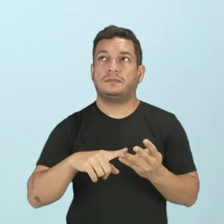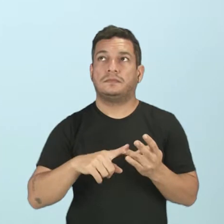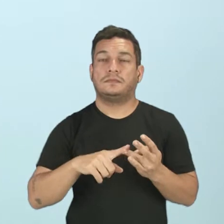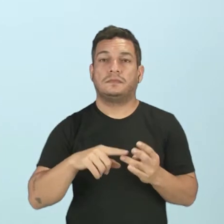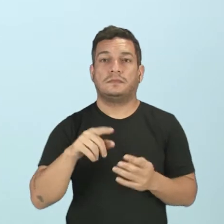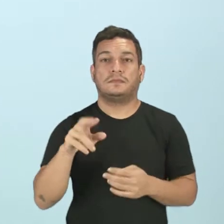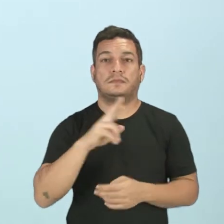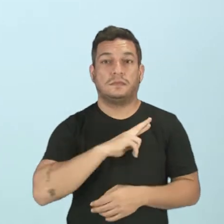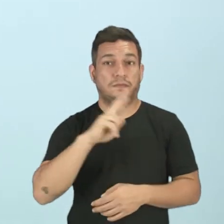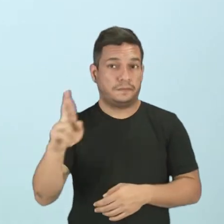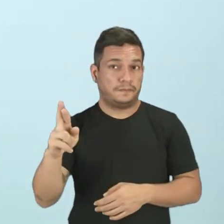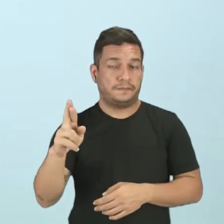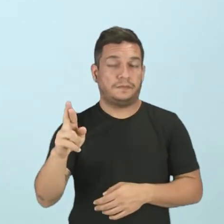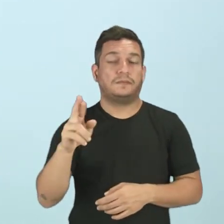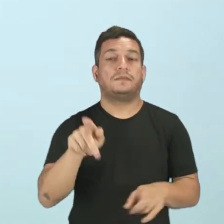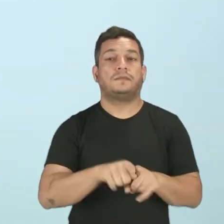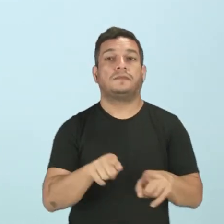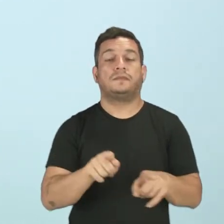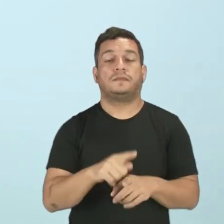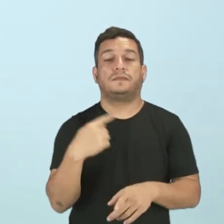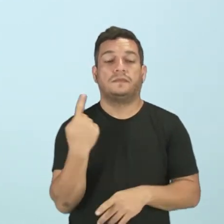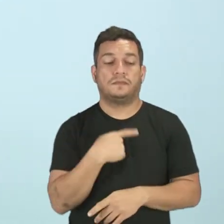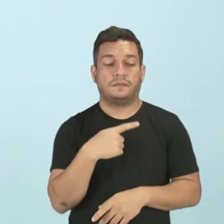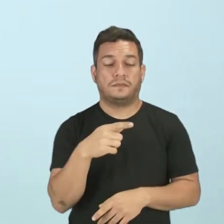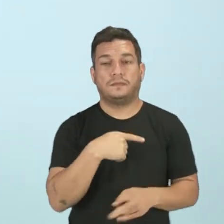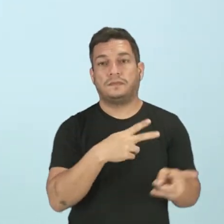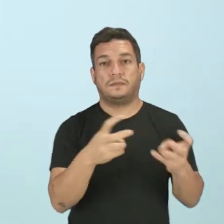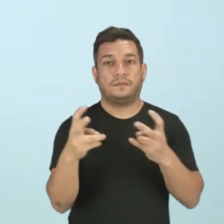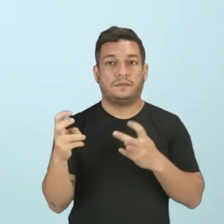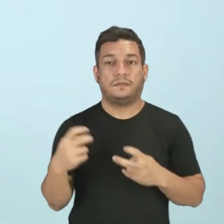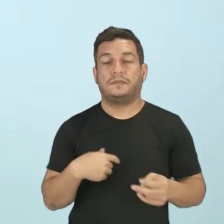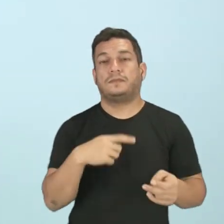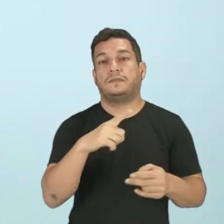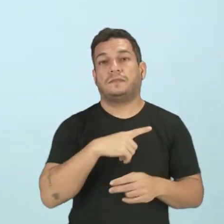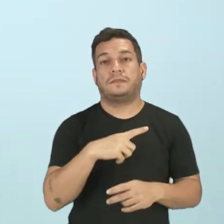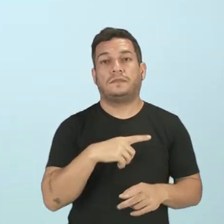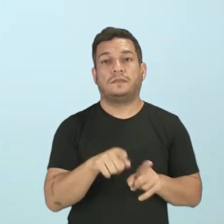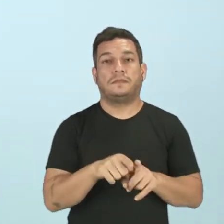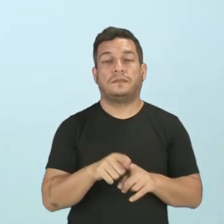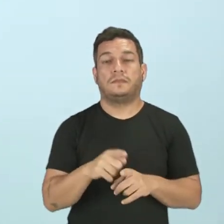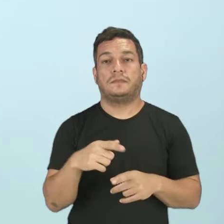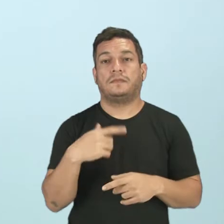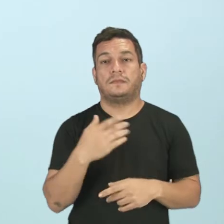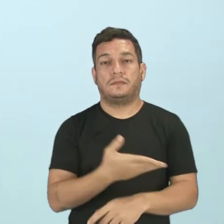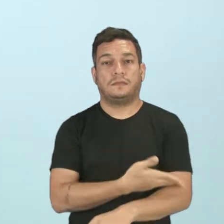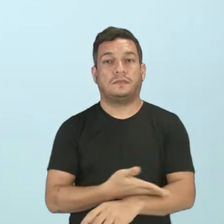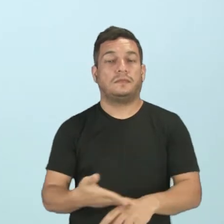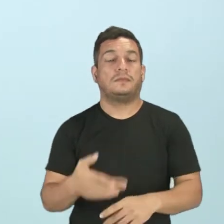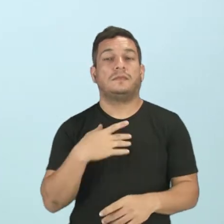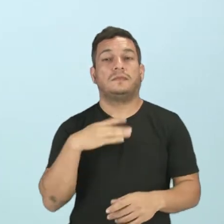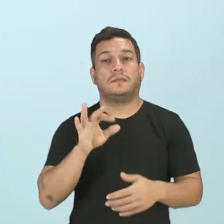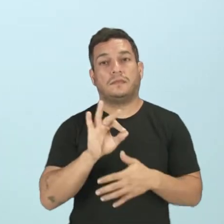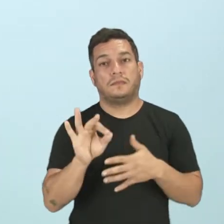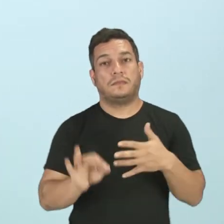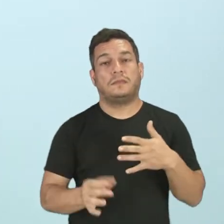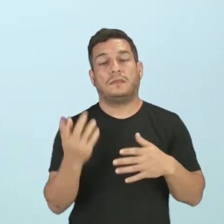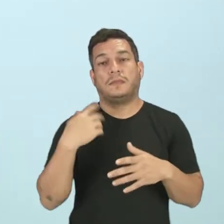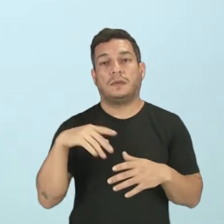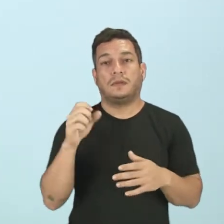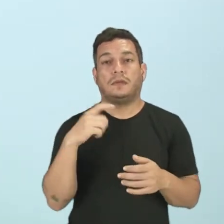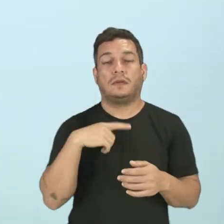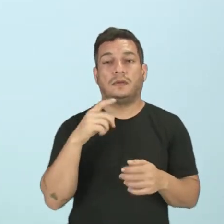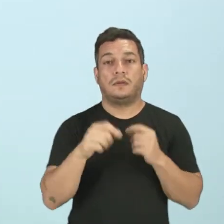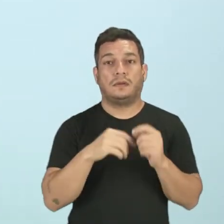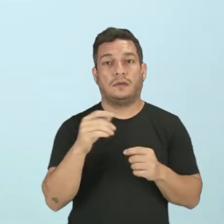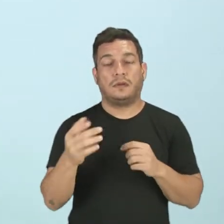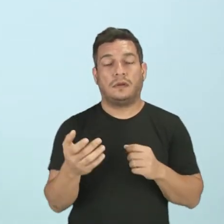ritual religioso que a gente vai produzindo, são aspectos que marcam essa cultura, esse tipo de cultura